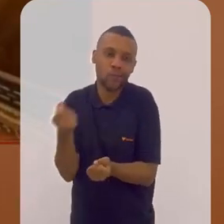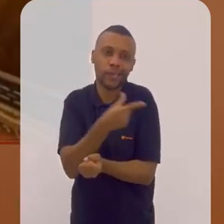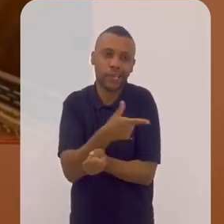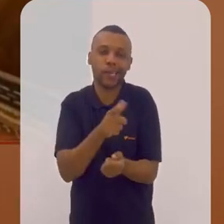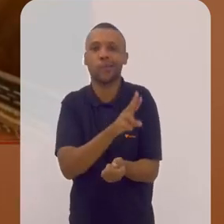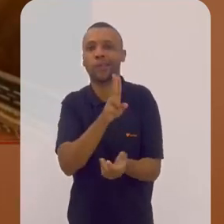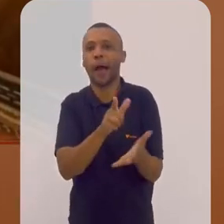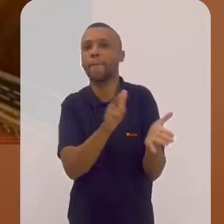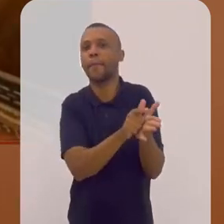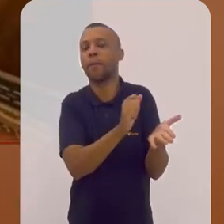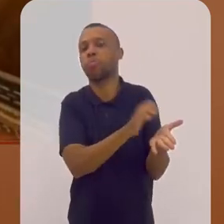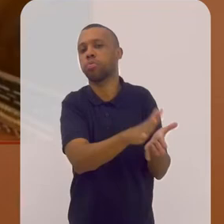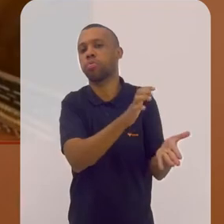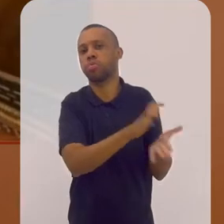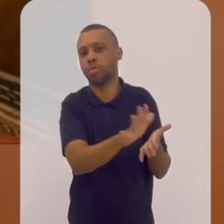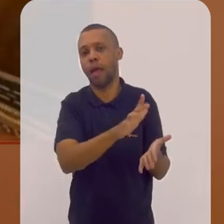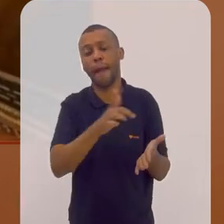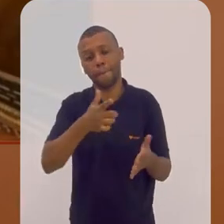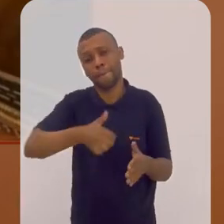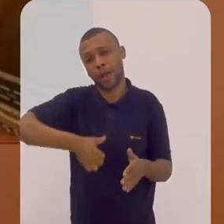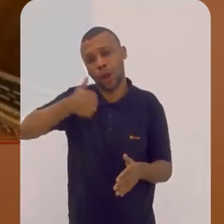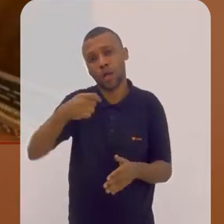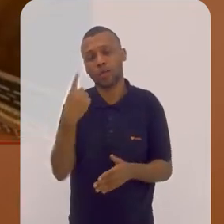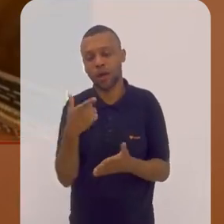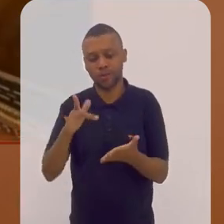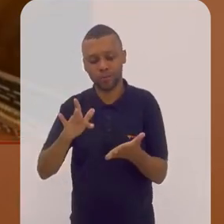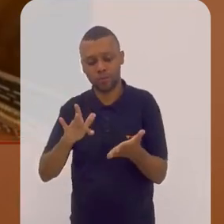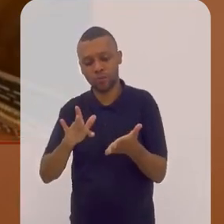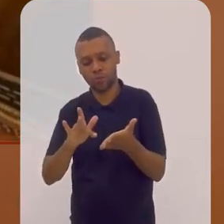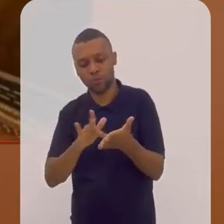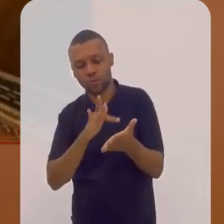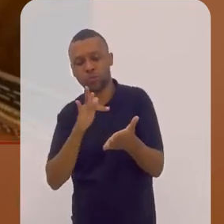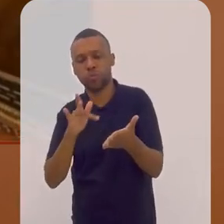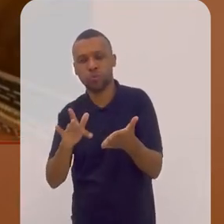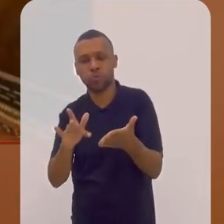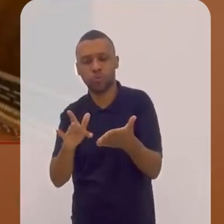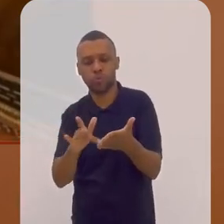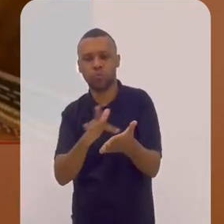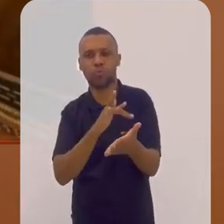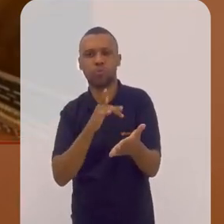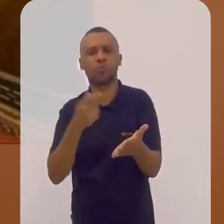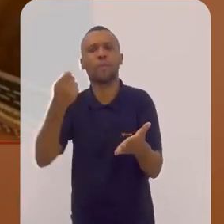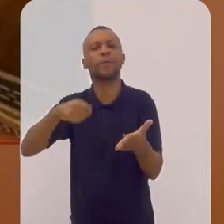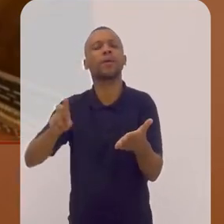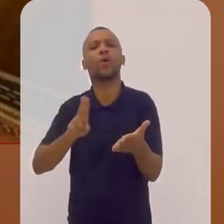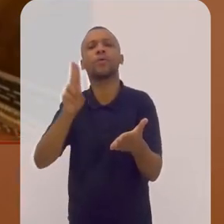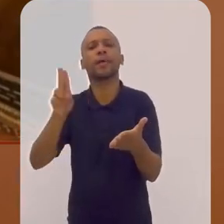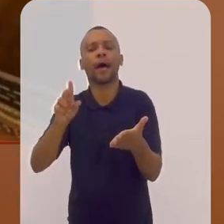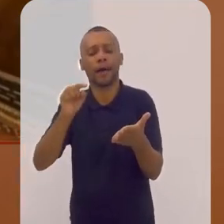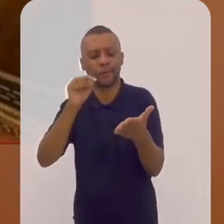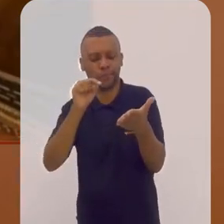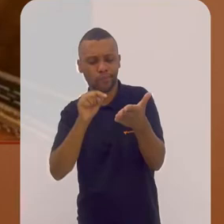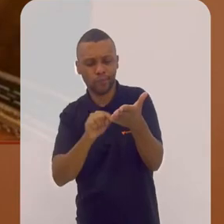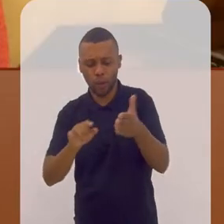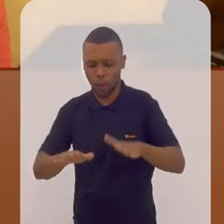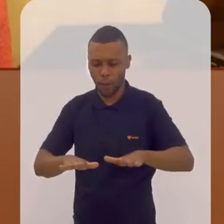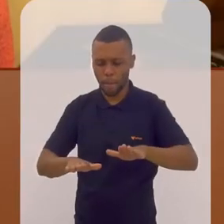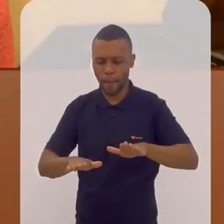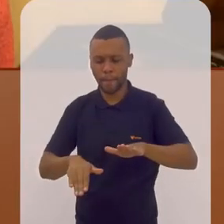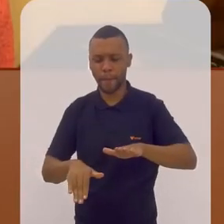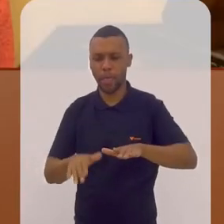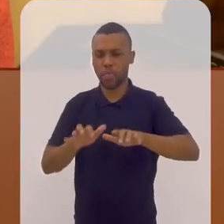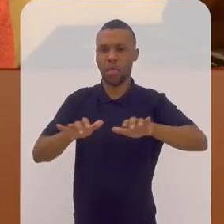mesmas possibilidades da gente anotar dedilhados, virar página com pedal Bluetooth quando não precisa usar o pé, né, como no caso do